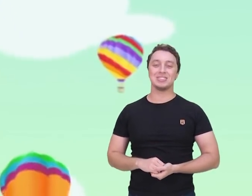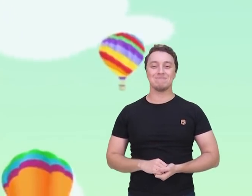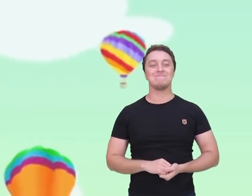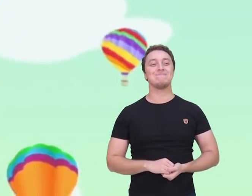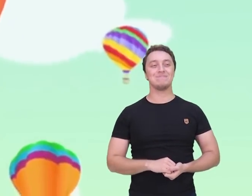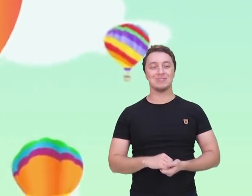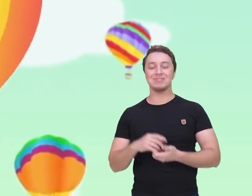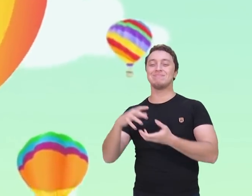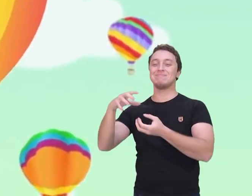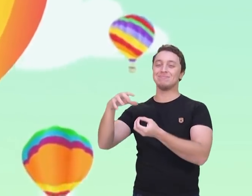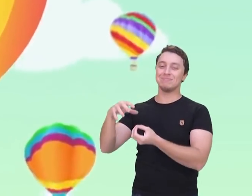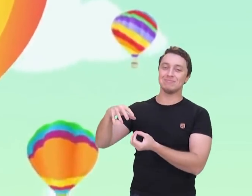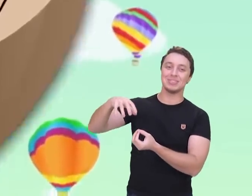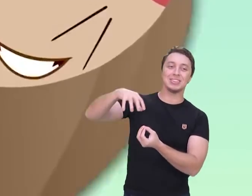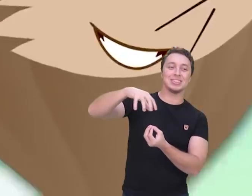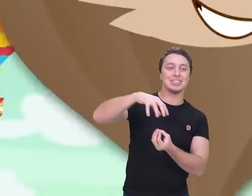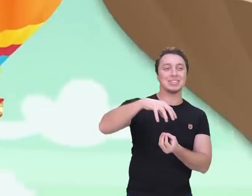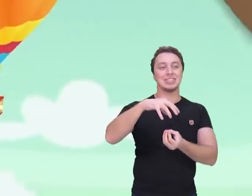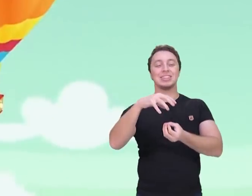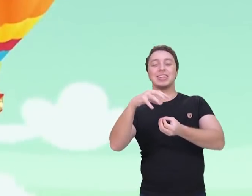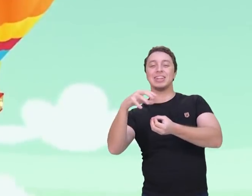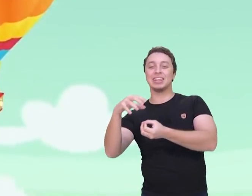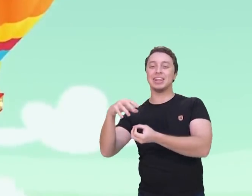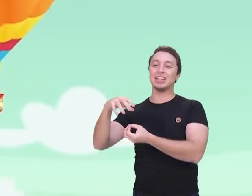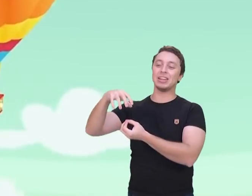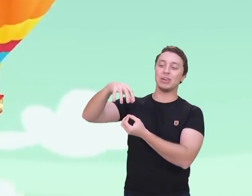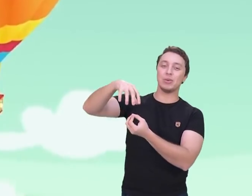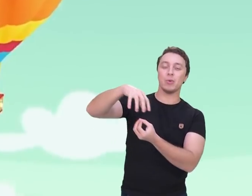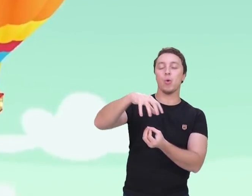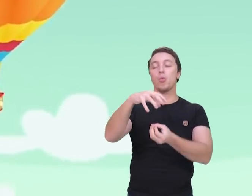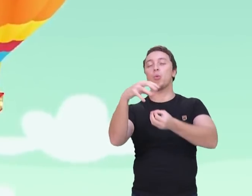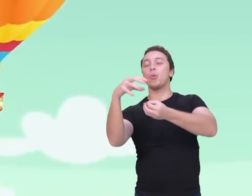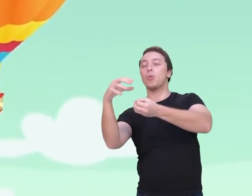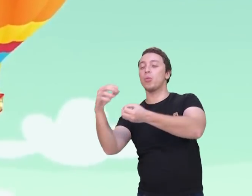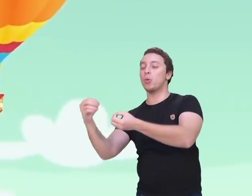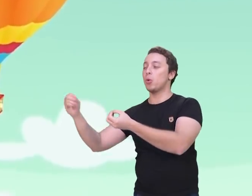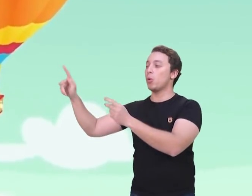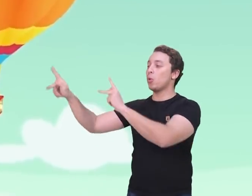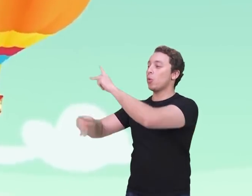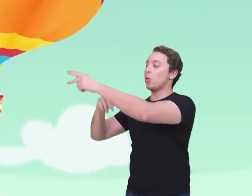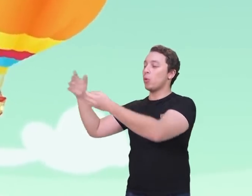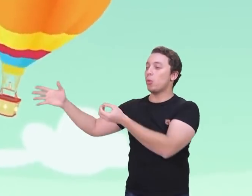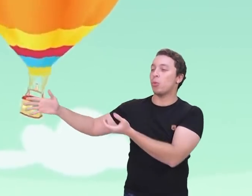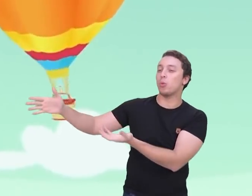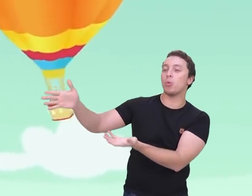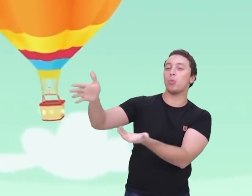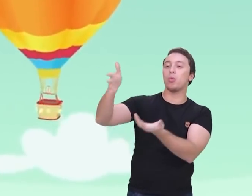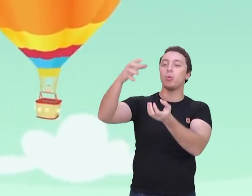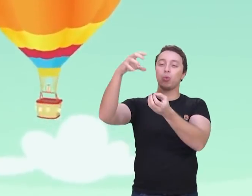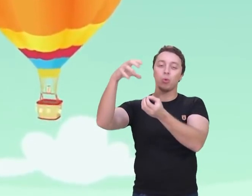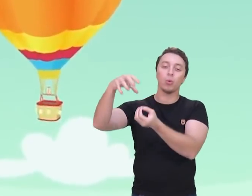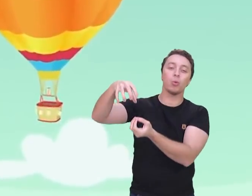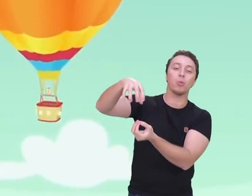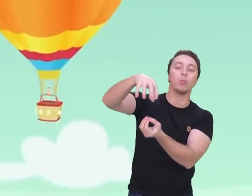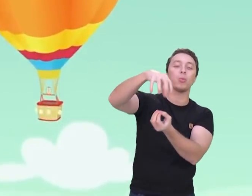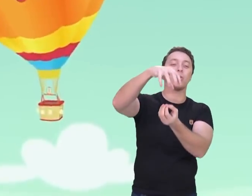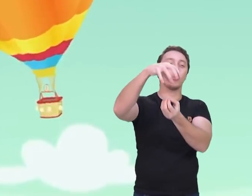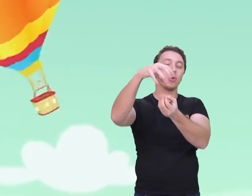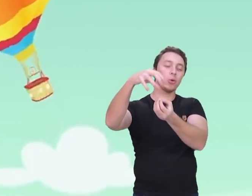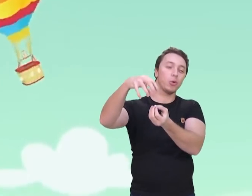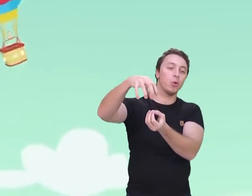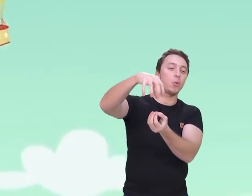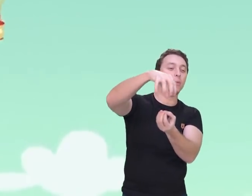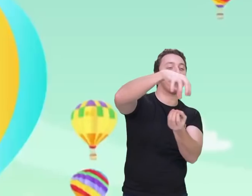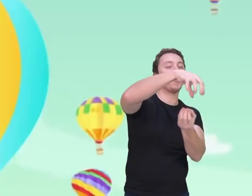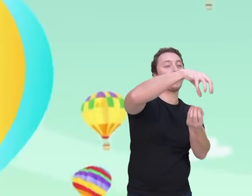Eu não disse? E bate o vento, a gente voa. Se a rajada for boa, dá